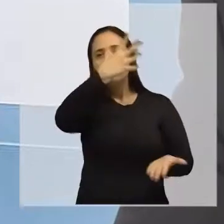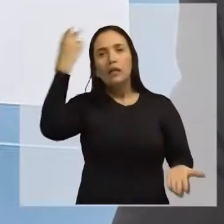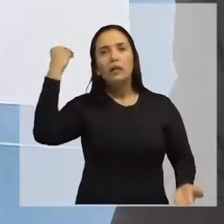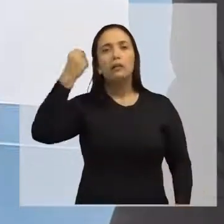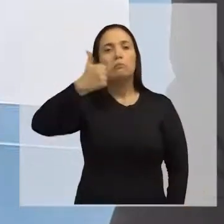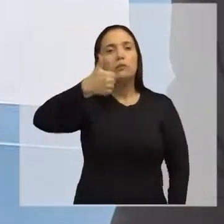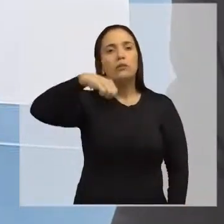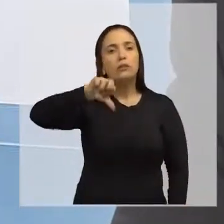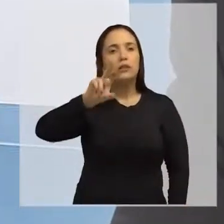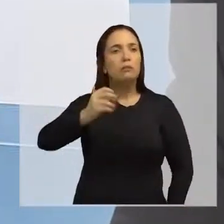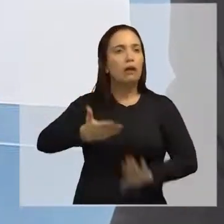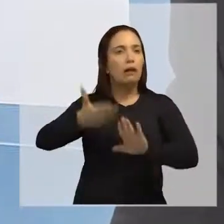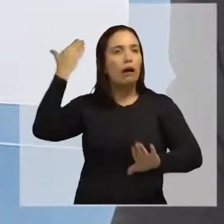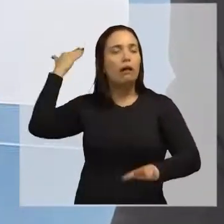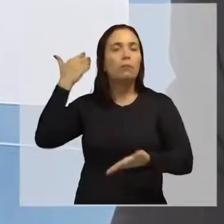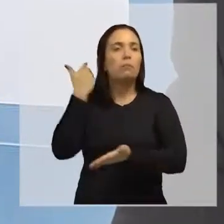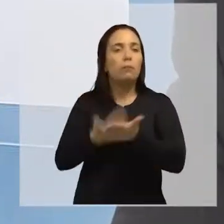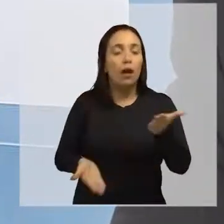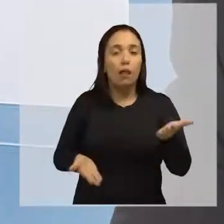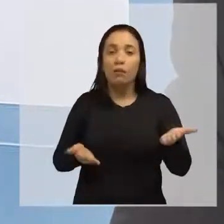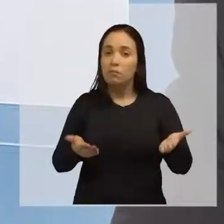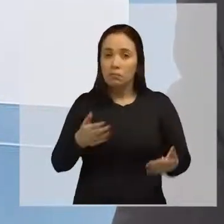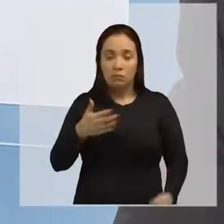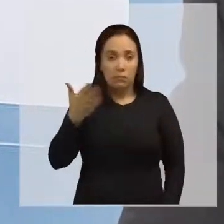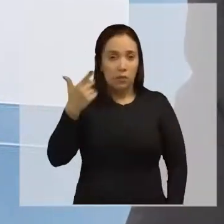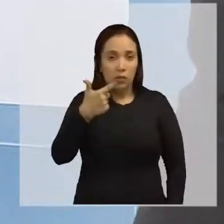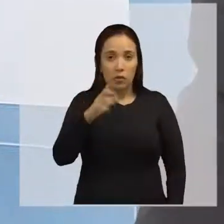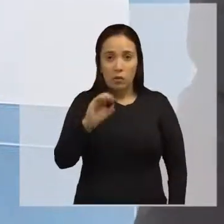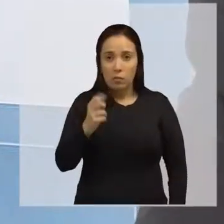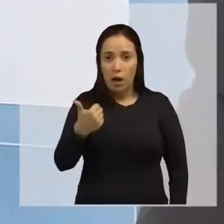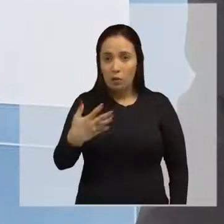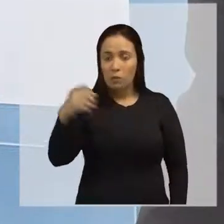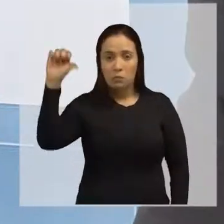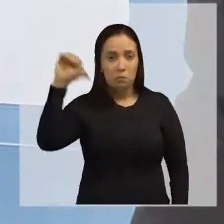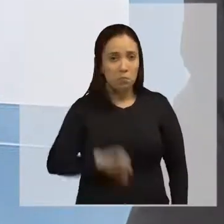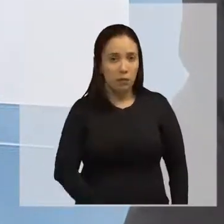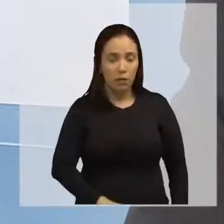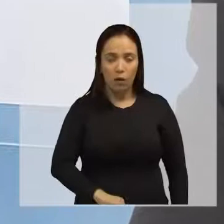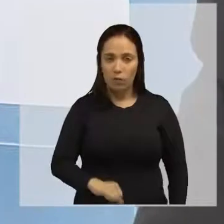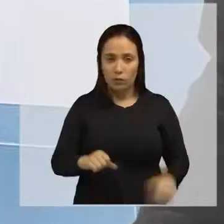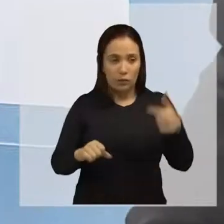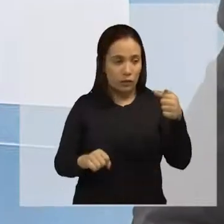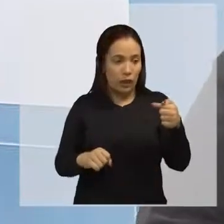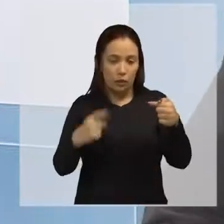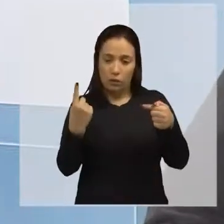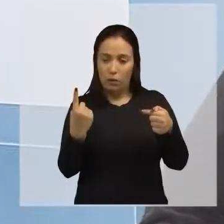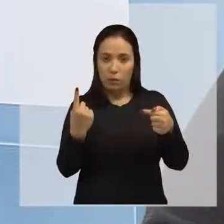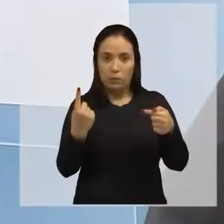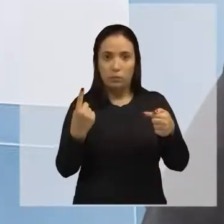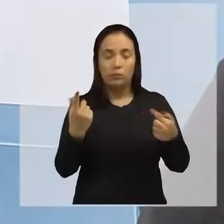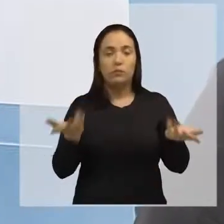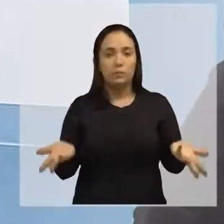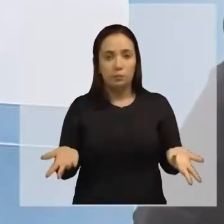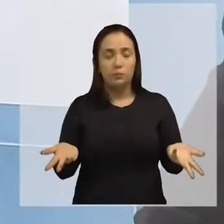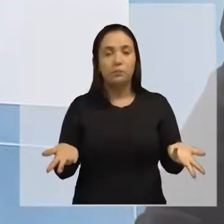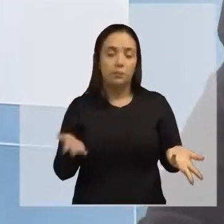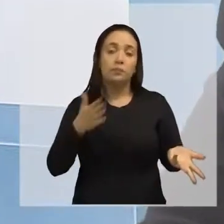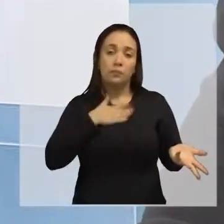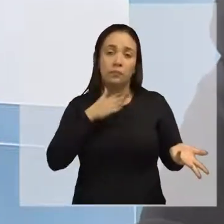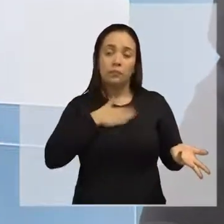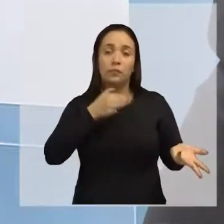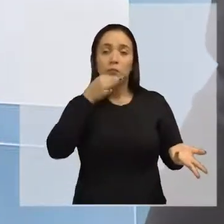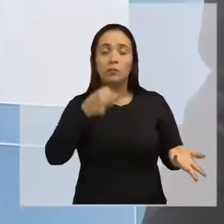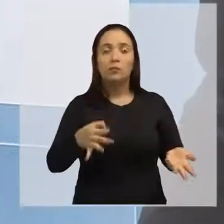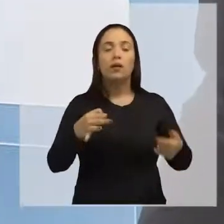50, que foi o 7-1. Sem dúvida. O 7-1. Agora, o 7-1, ele tem, Luiz, no meu entender, né? A